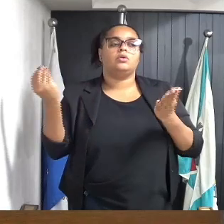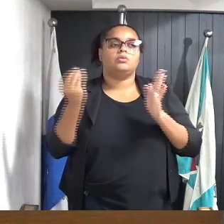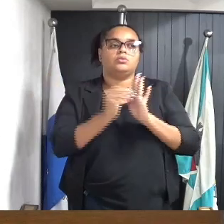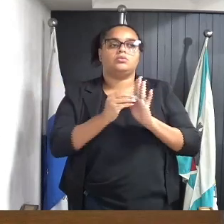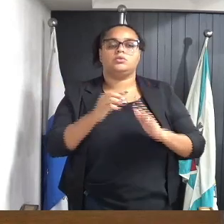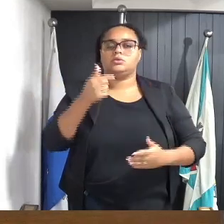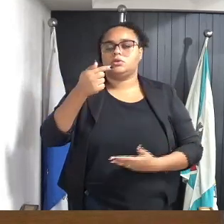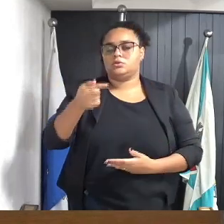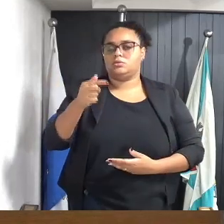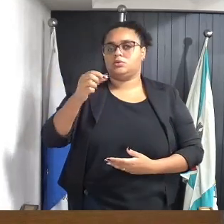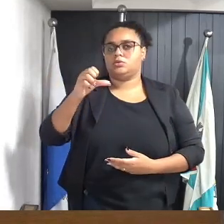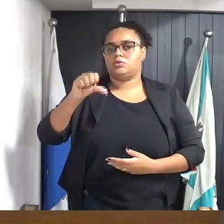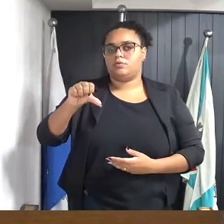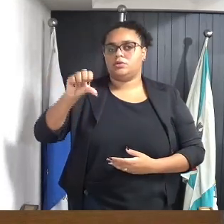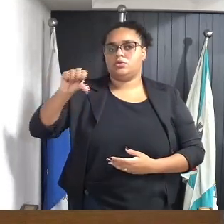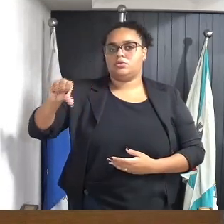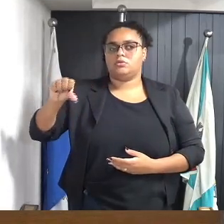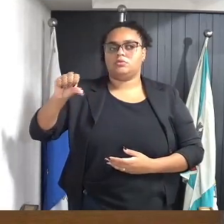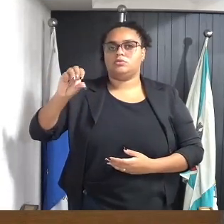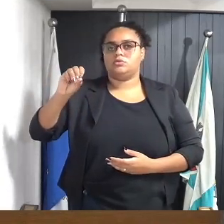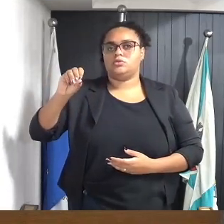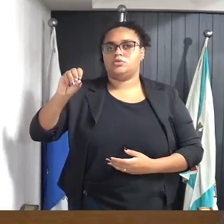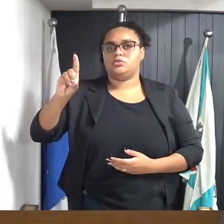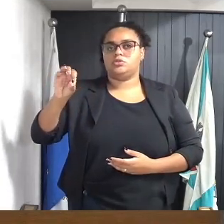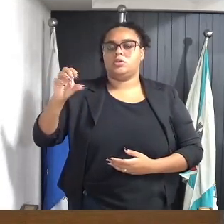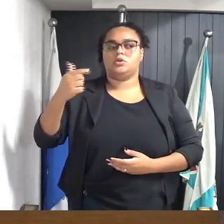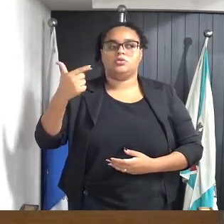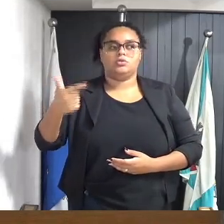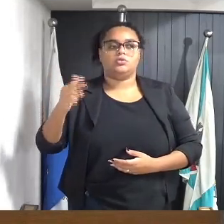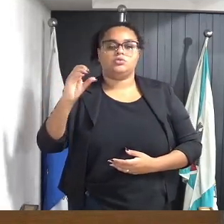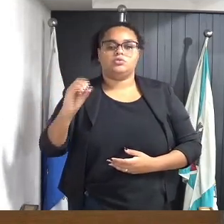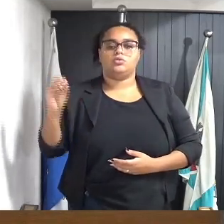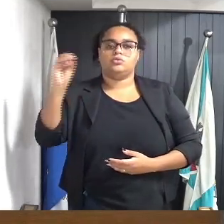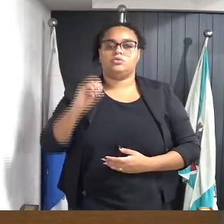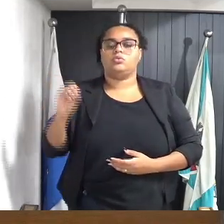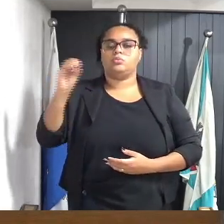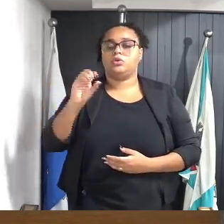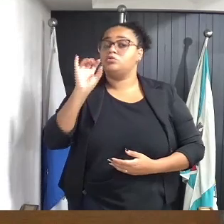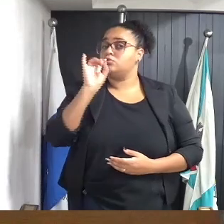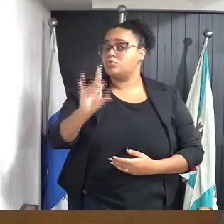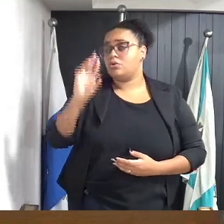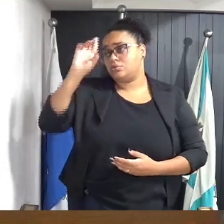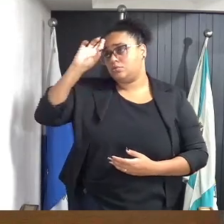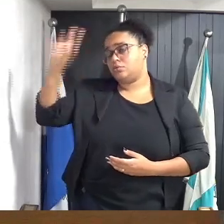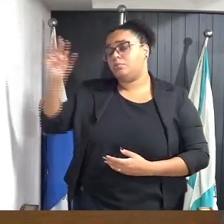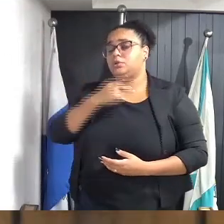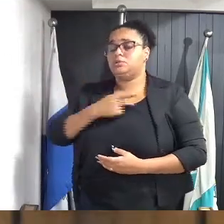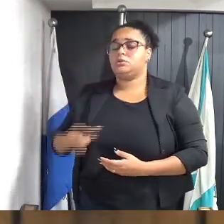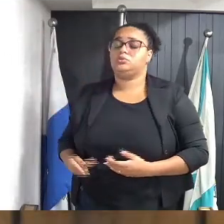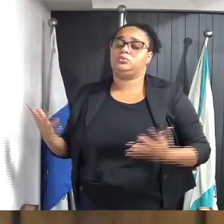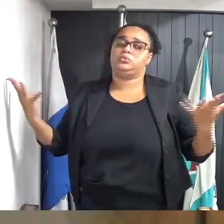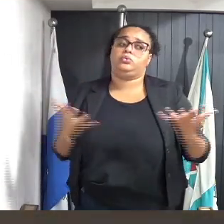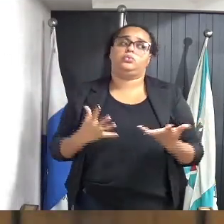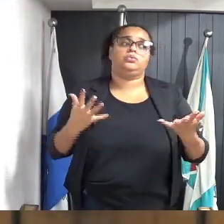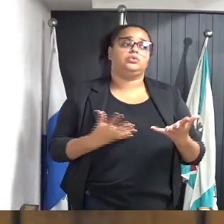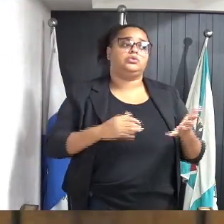número 7.499 do dia 2 de outubro de 2024. Senhor presidente, é só isso.